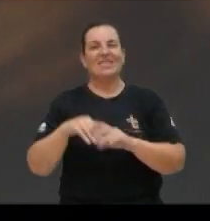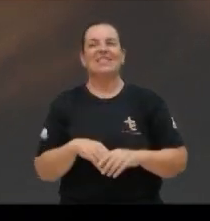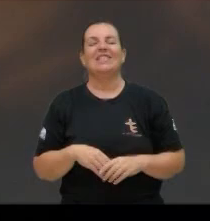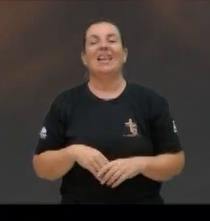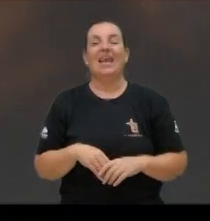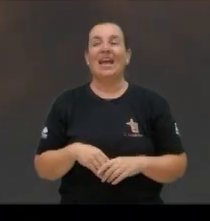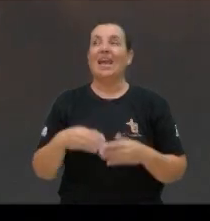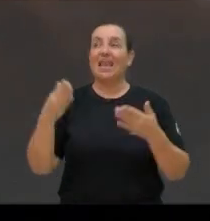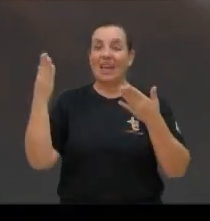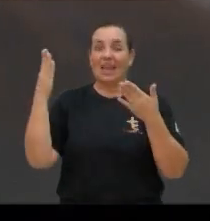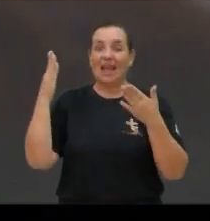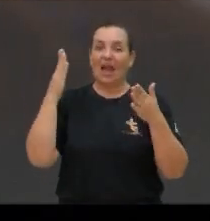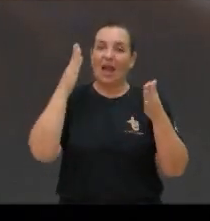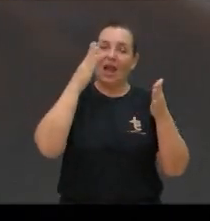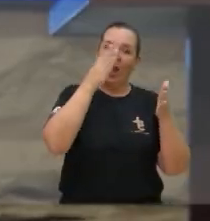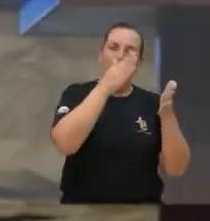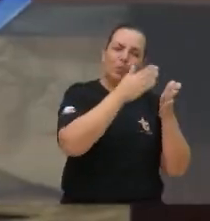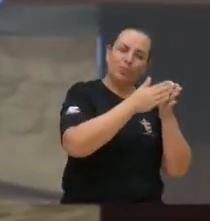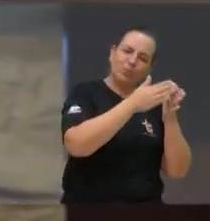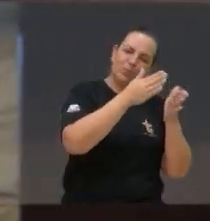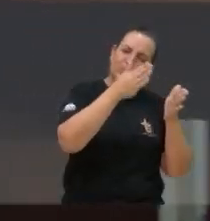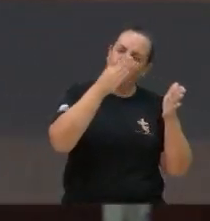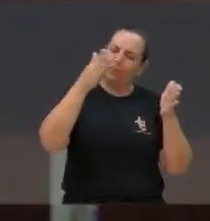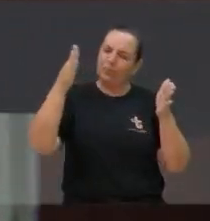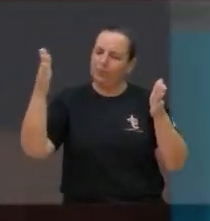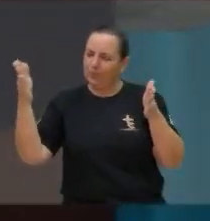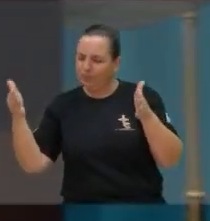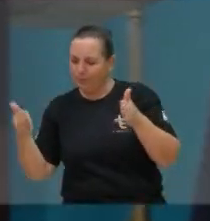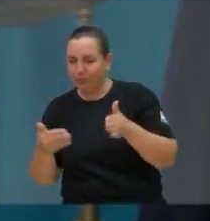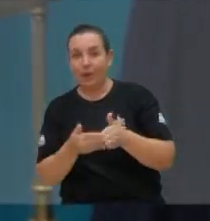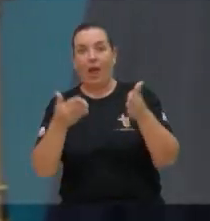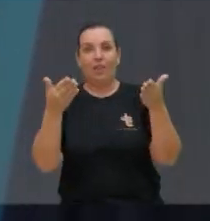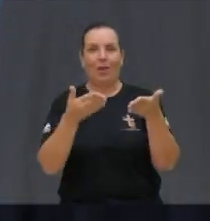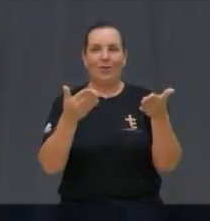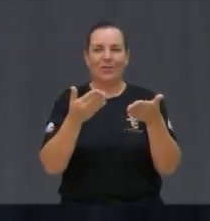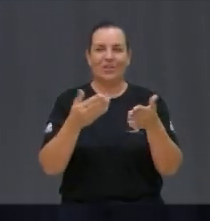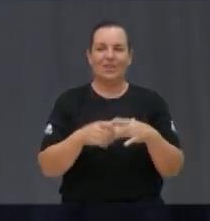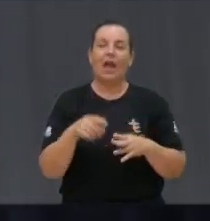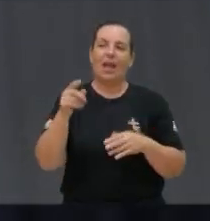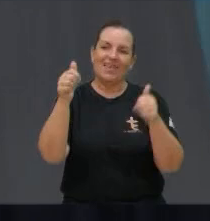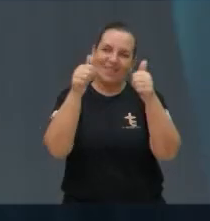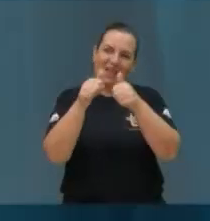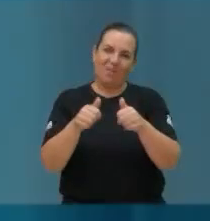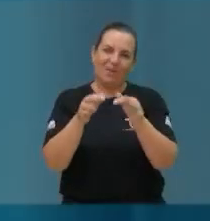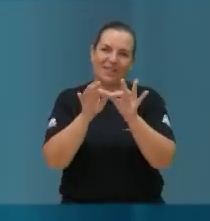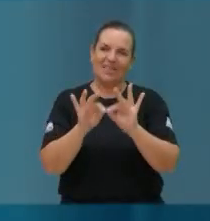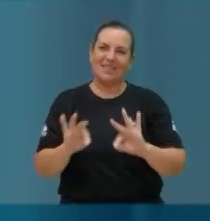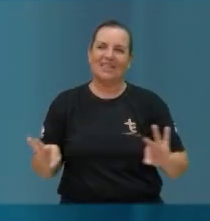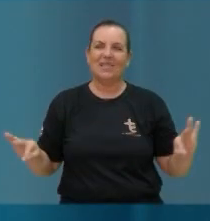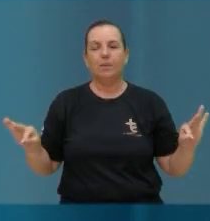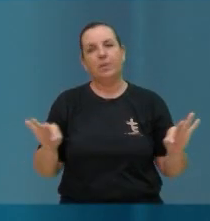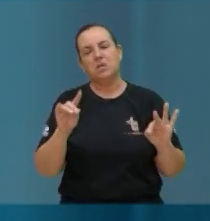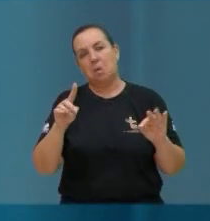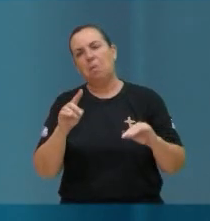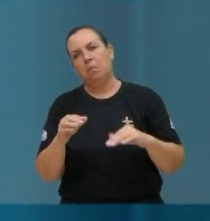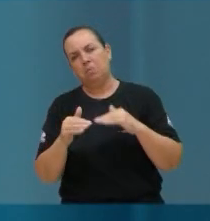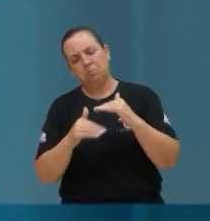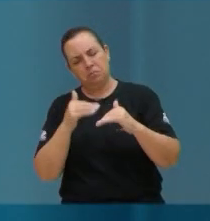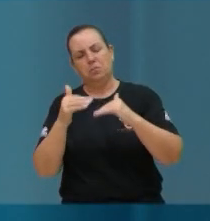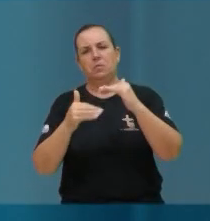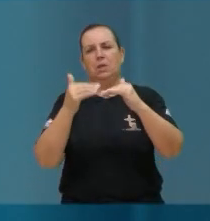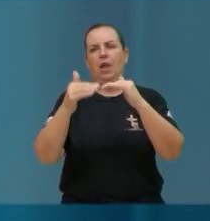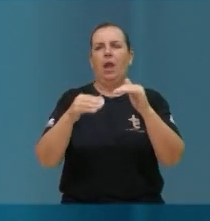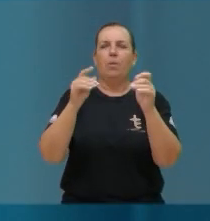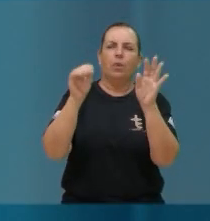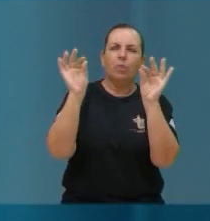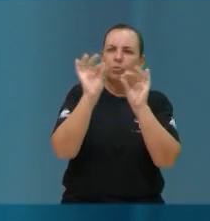tempo até hoje, essa imagem pequenina, simples, que ganhou, claro, com o tempo, coroa,